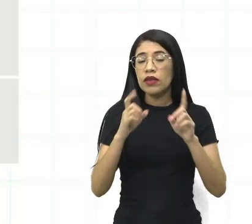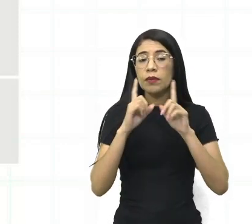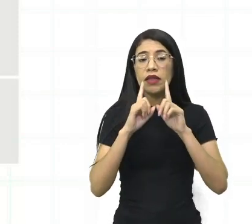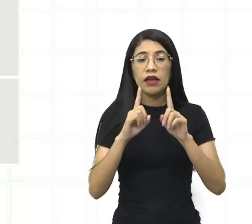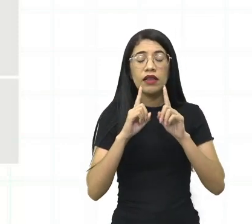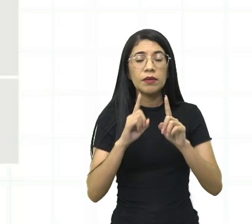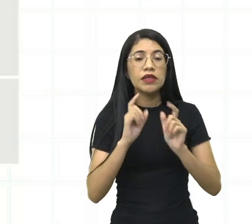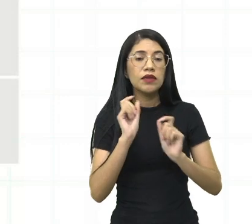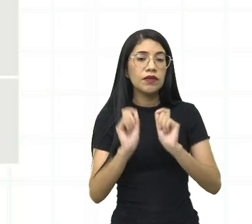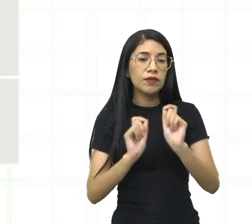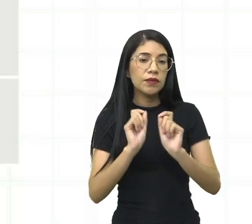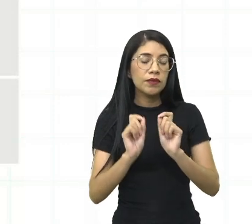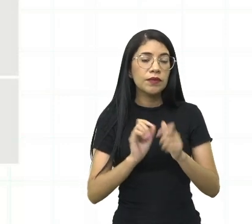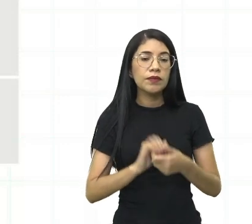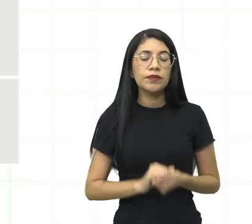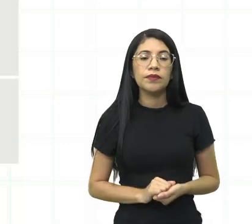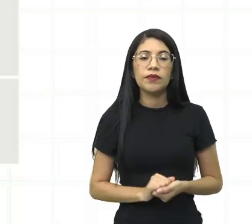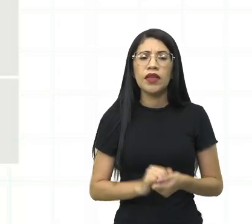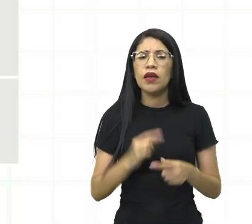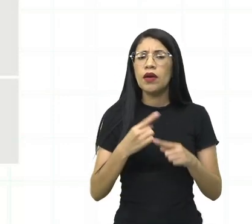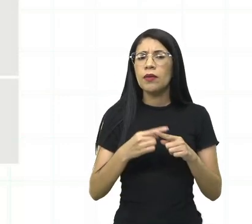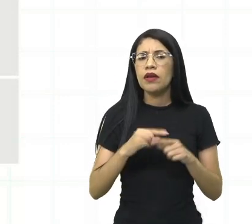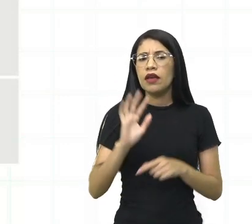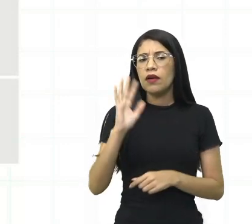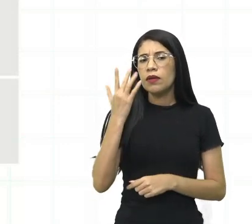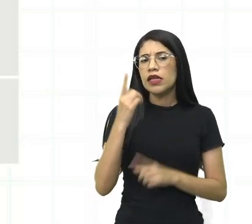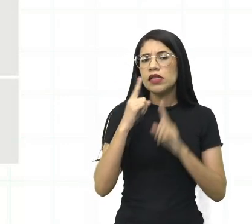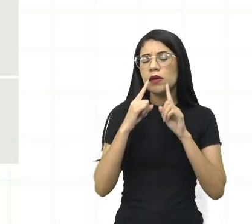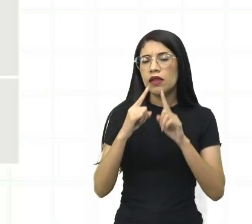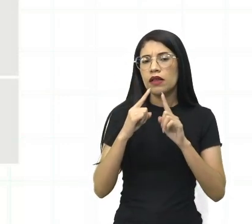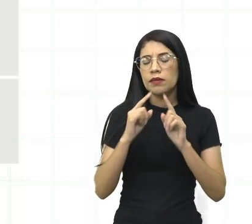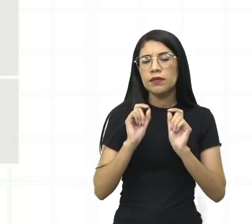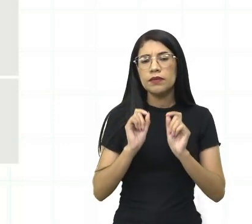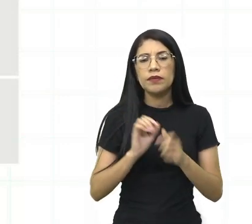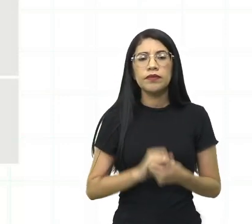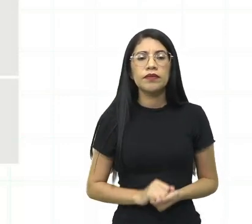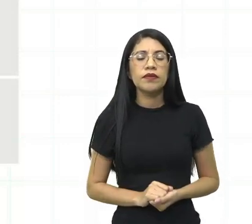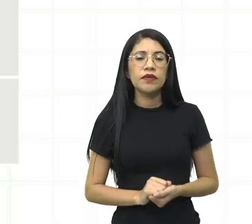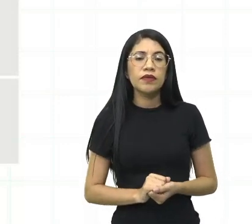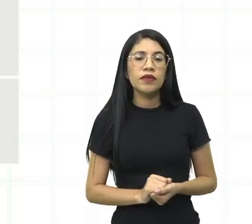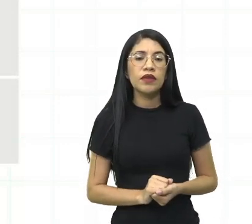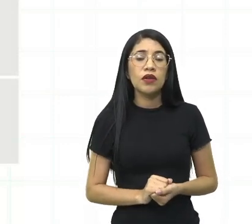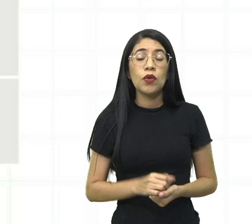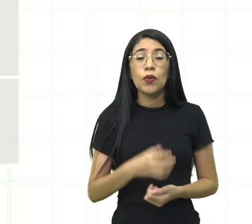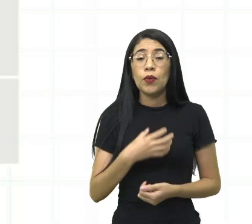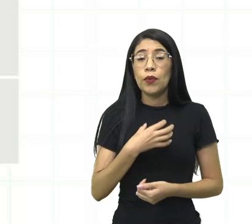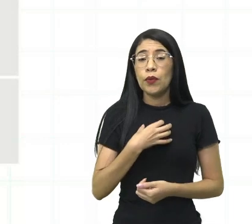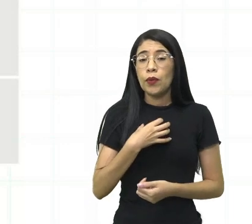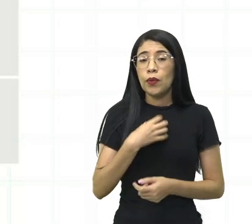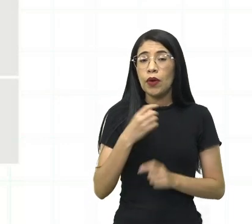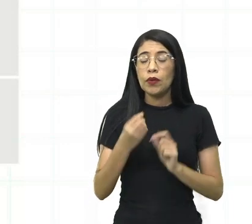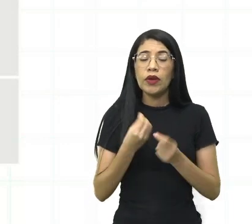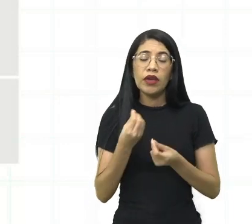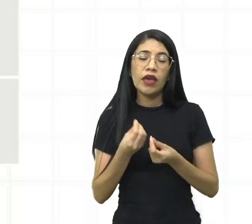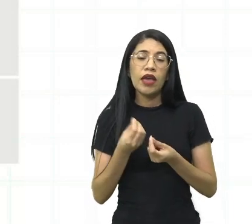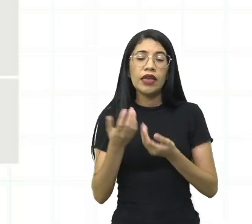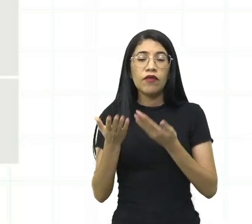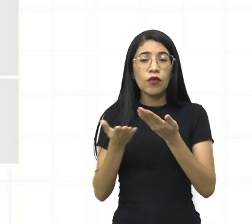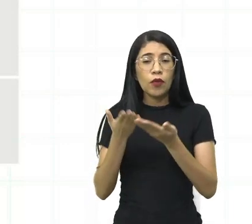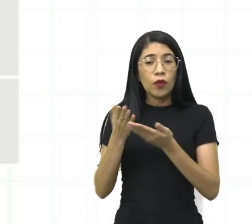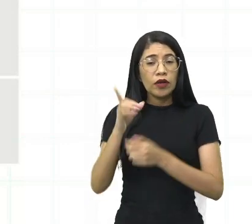objeto de reclamação, qual foi o objetivo da reclamação ali? O nosso objeto, a maneira relapsa com que